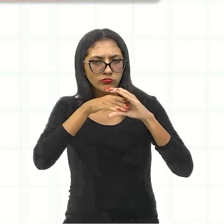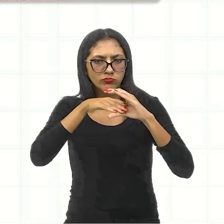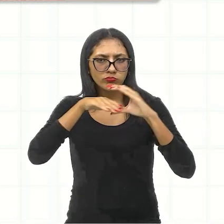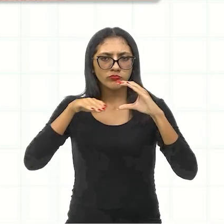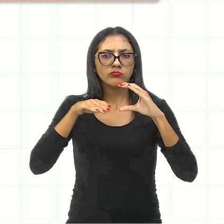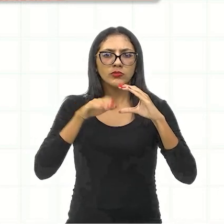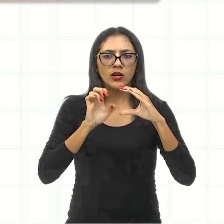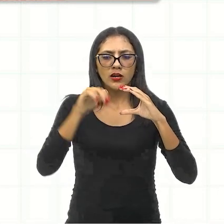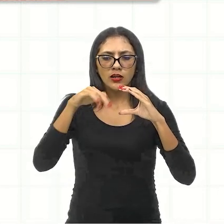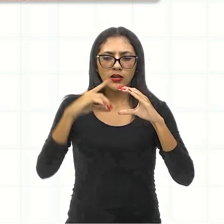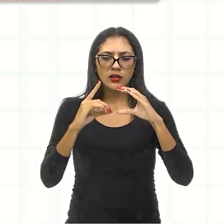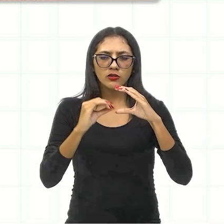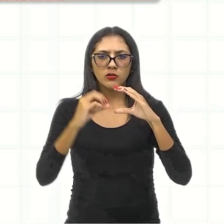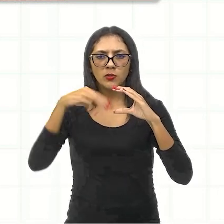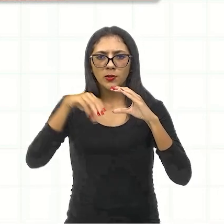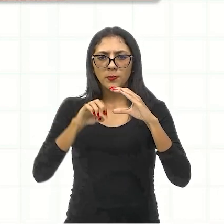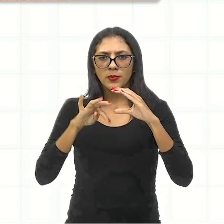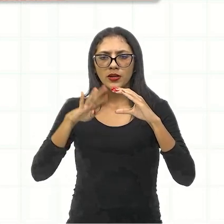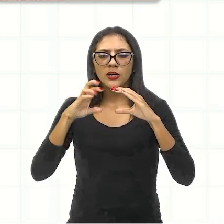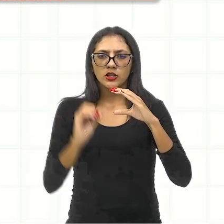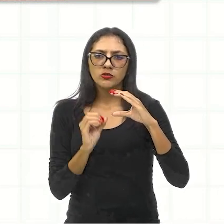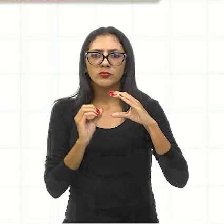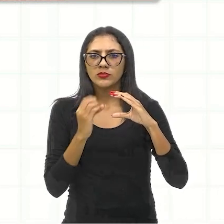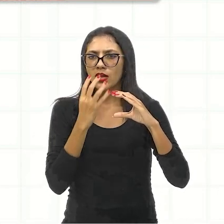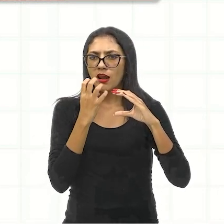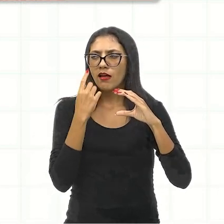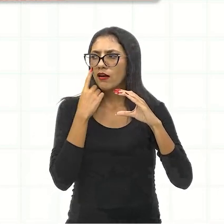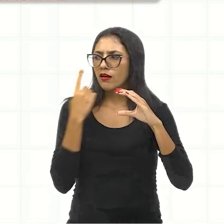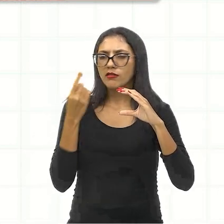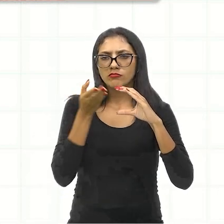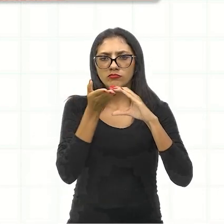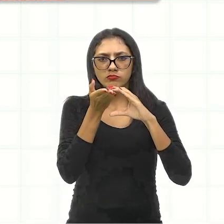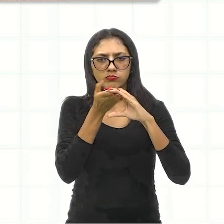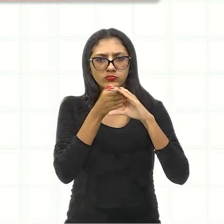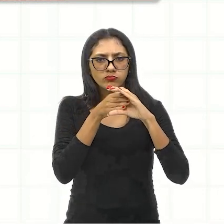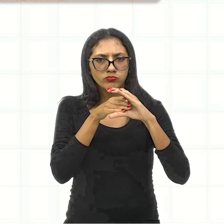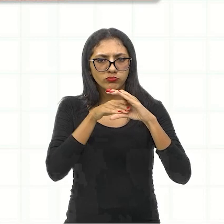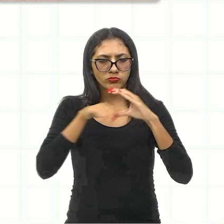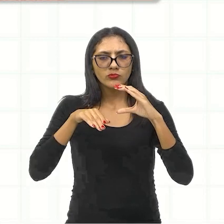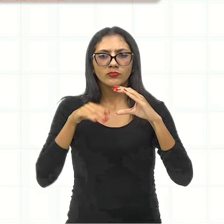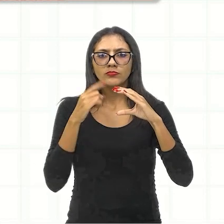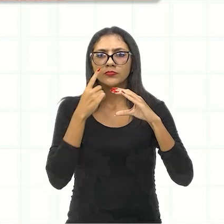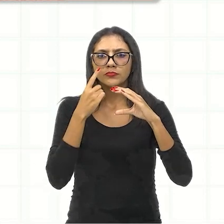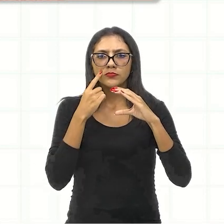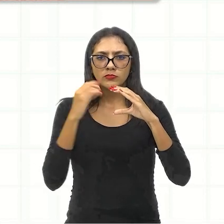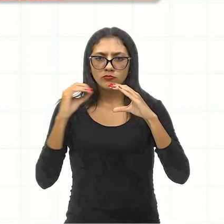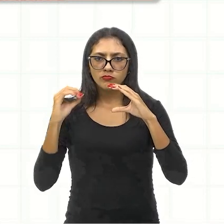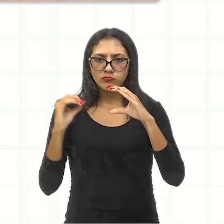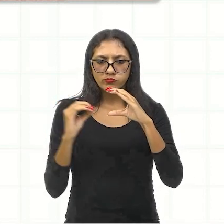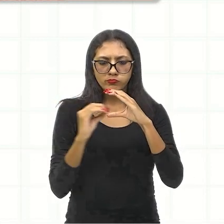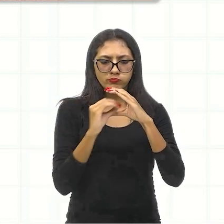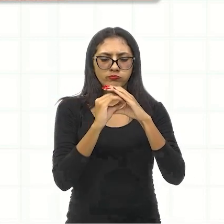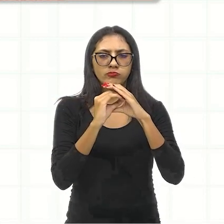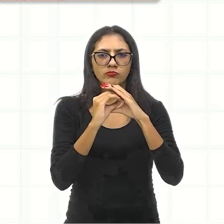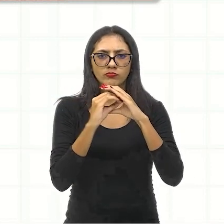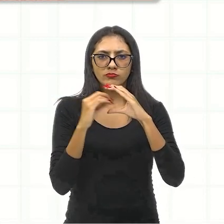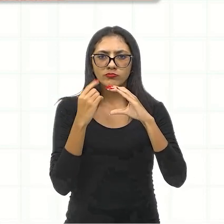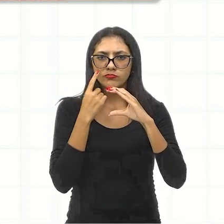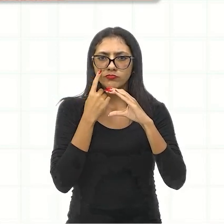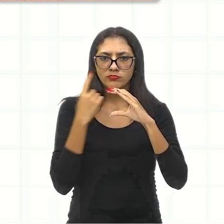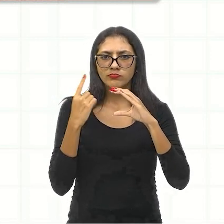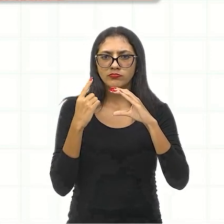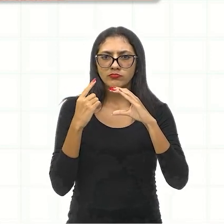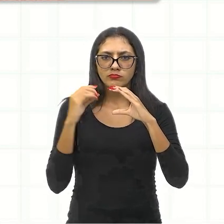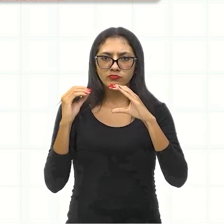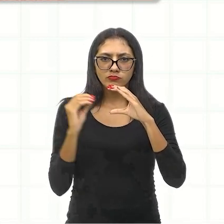parede do endométrio uterino, né? Você consegue observar aqui, ó, o ovo fecundado, né, que a gente vai destacar aqui para vocês, ó,